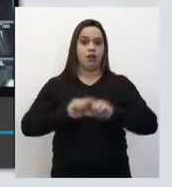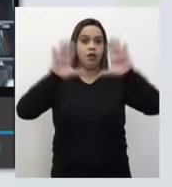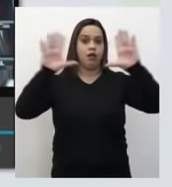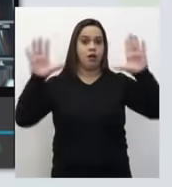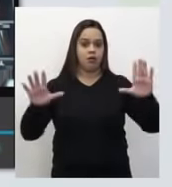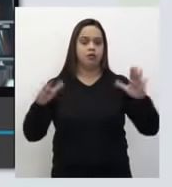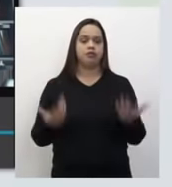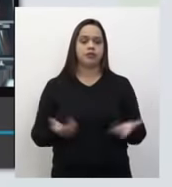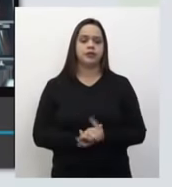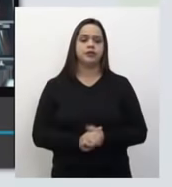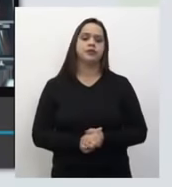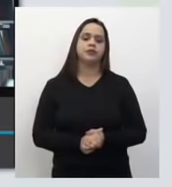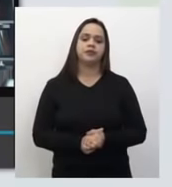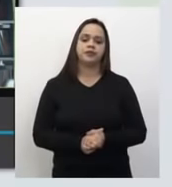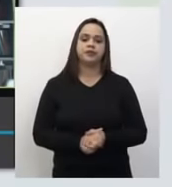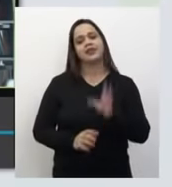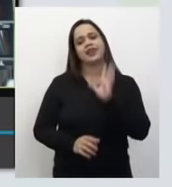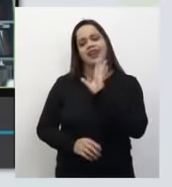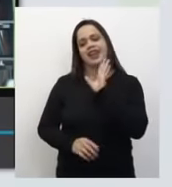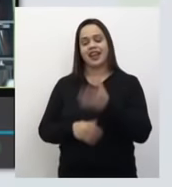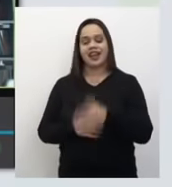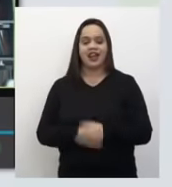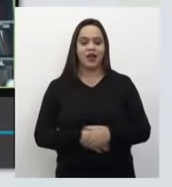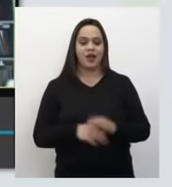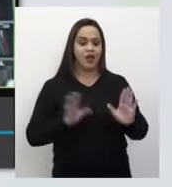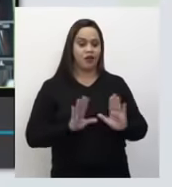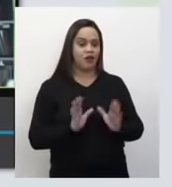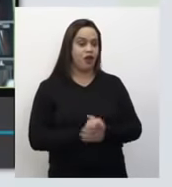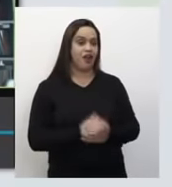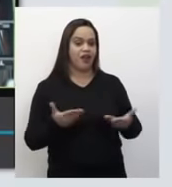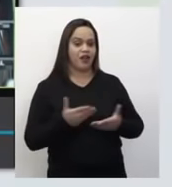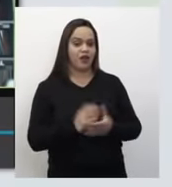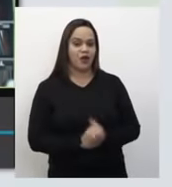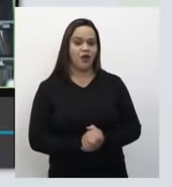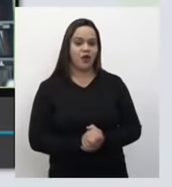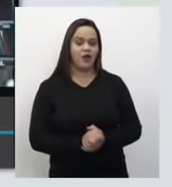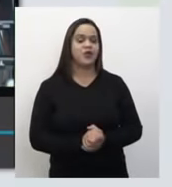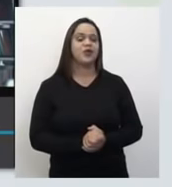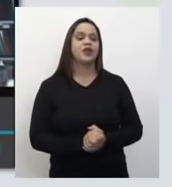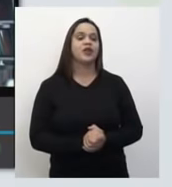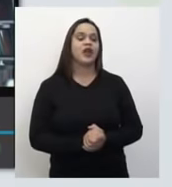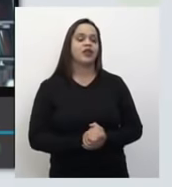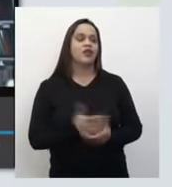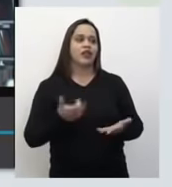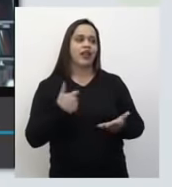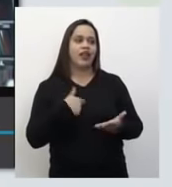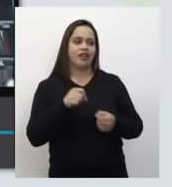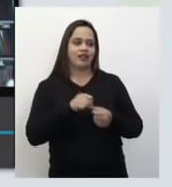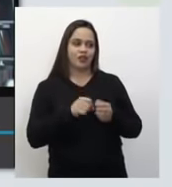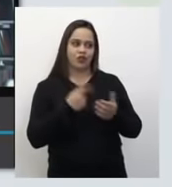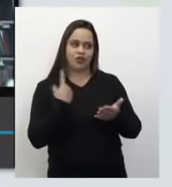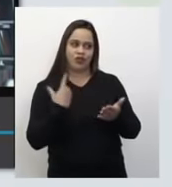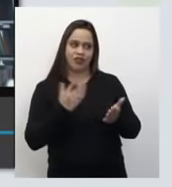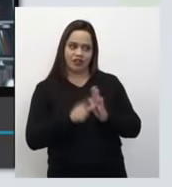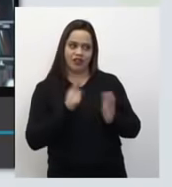interessante. Ah, que legal. Eu vou sair um pouco até do script. Eu fiquei